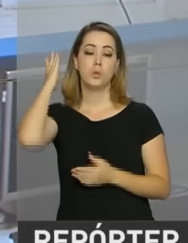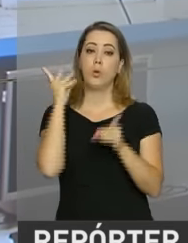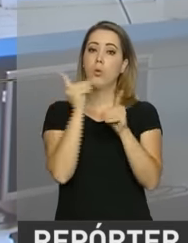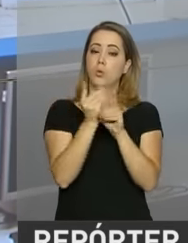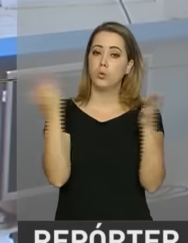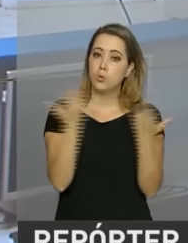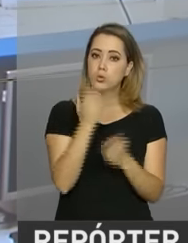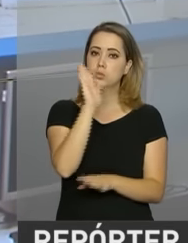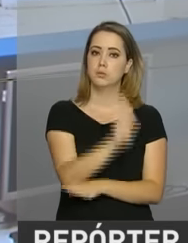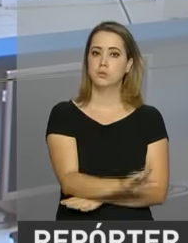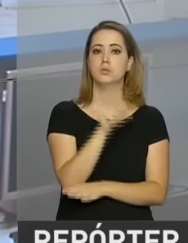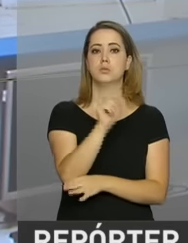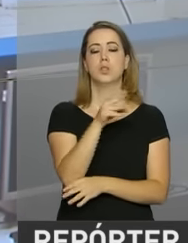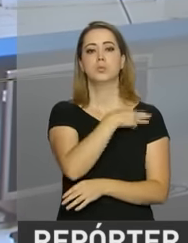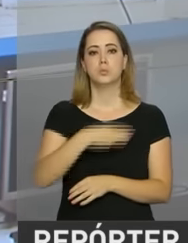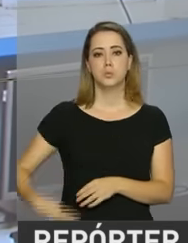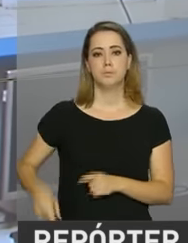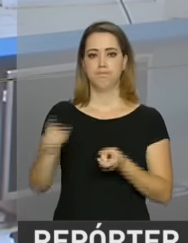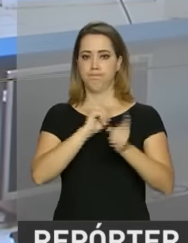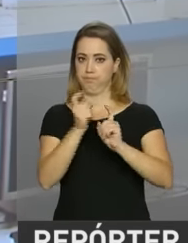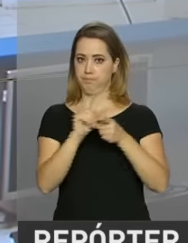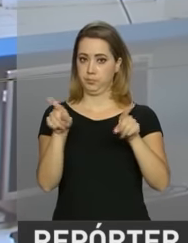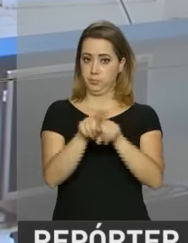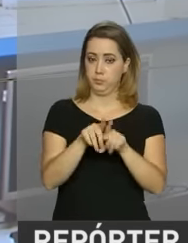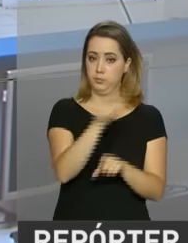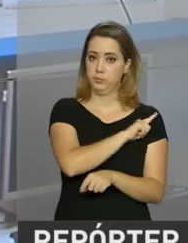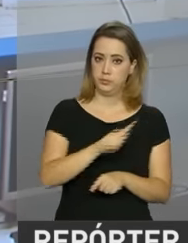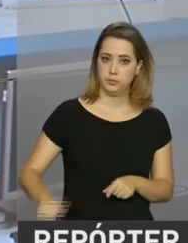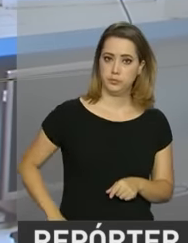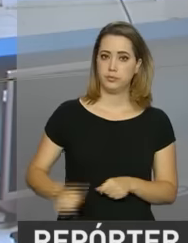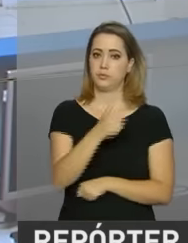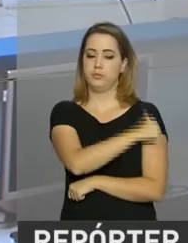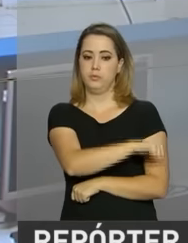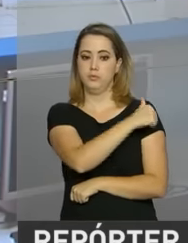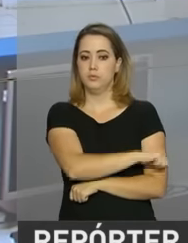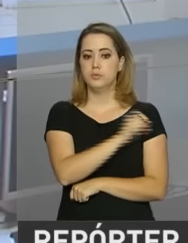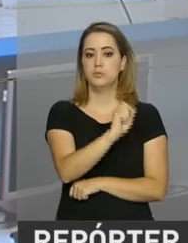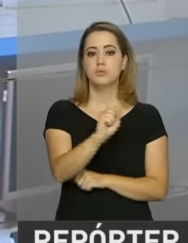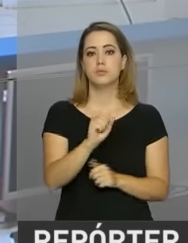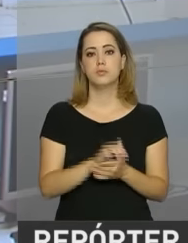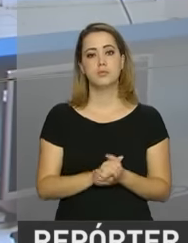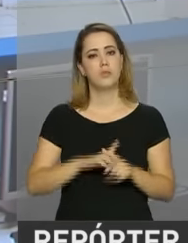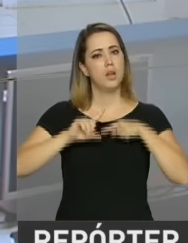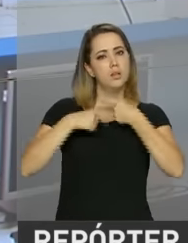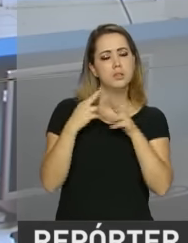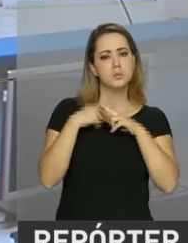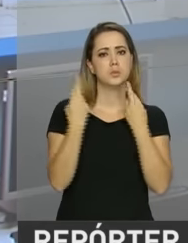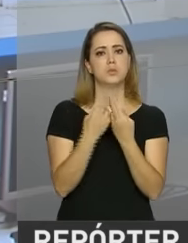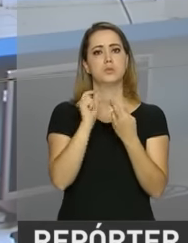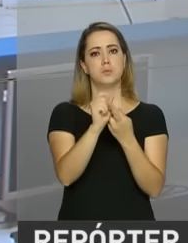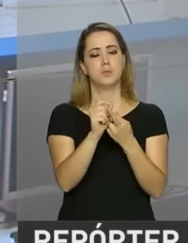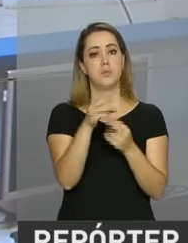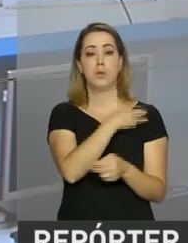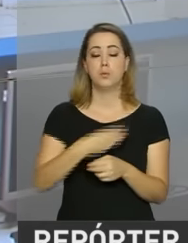Temer recebeu nesta tarde o ministro da Fazenda Henrique Meirelles e o governador do Rio de Janeiro luí Fernando Pezão após a reunião o